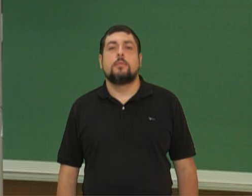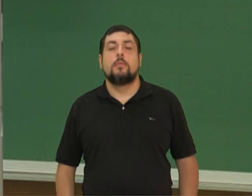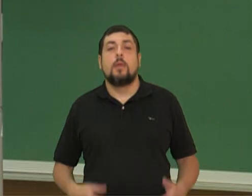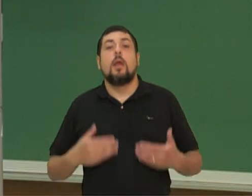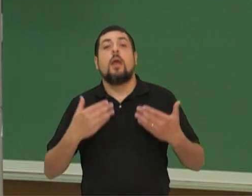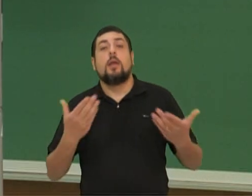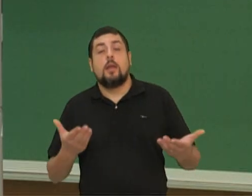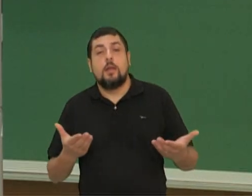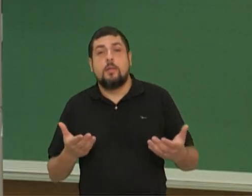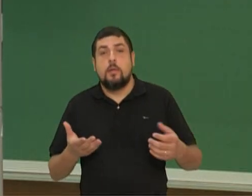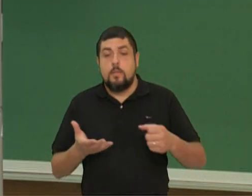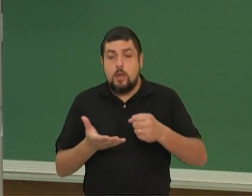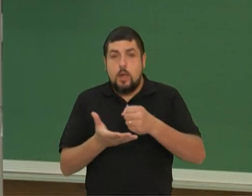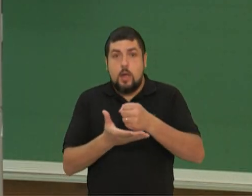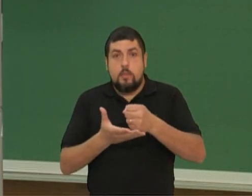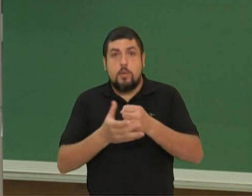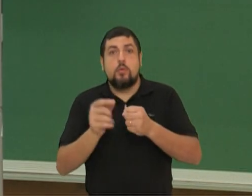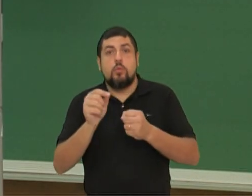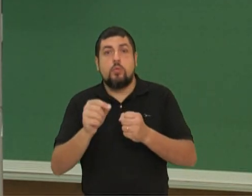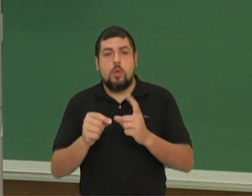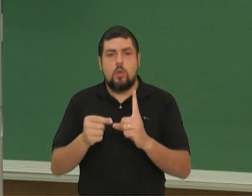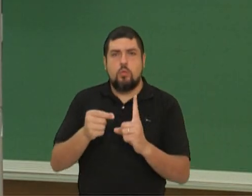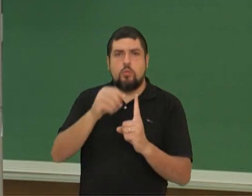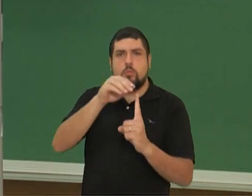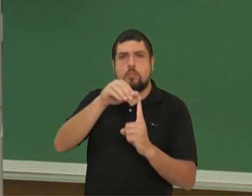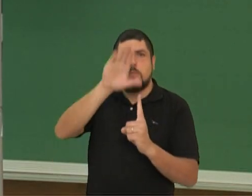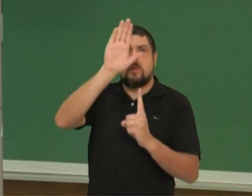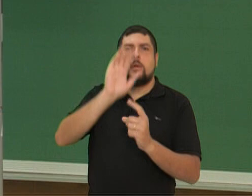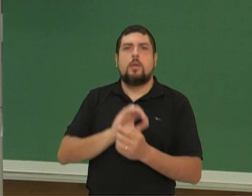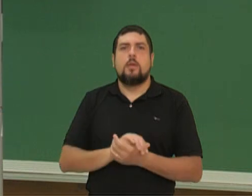E aí, a base é maior que 1 nesse caso. Então,